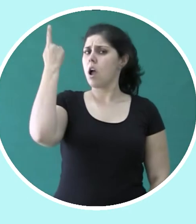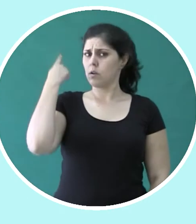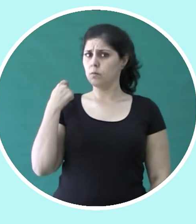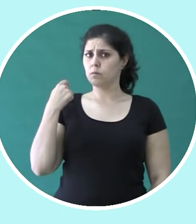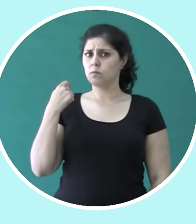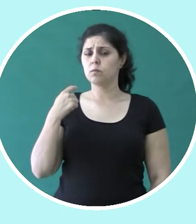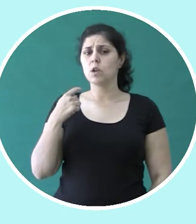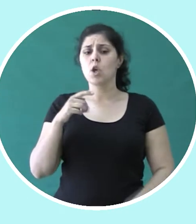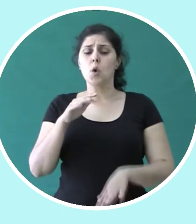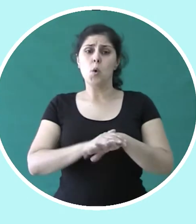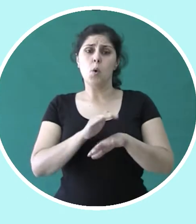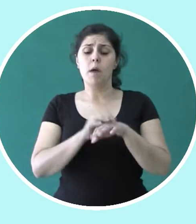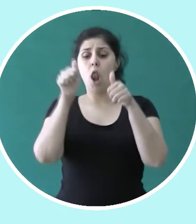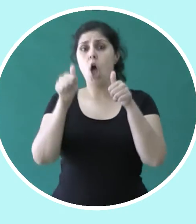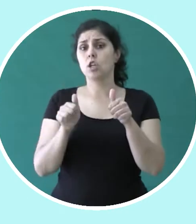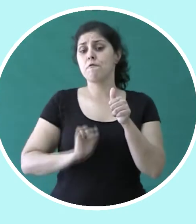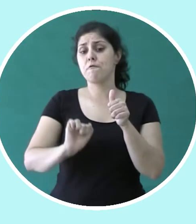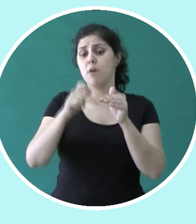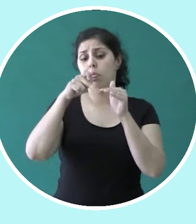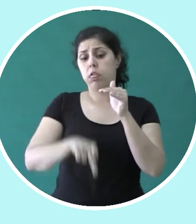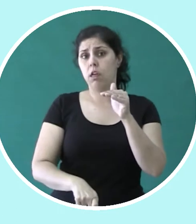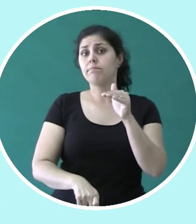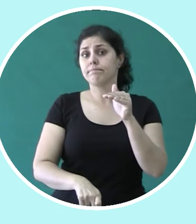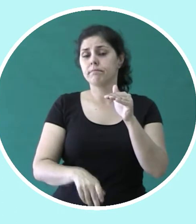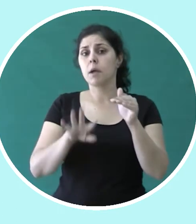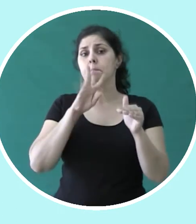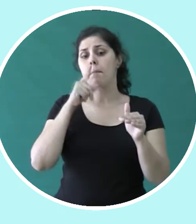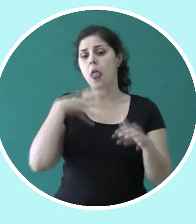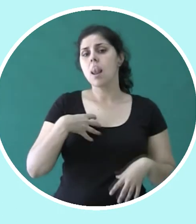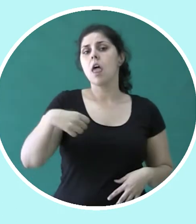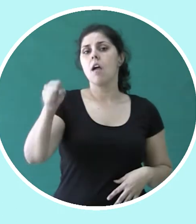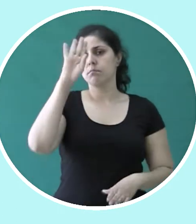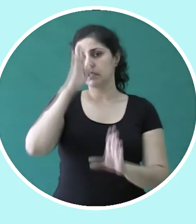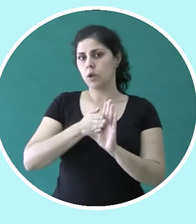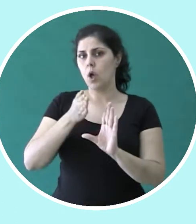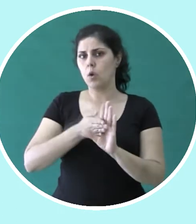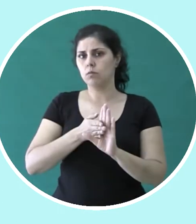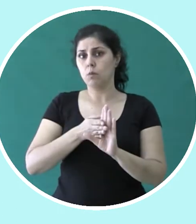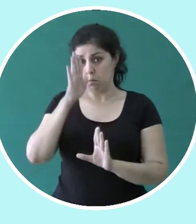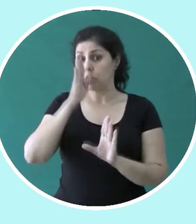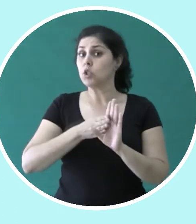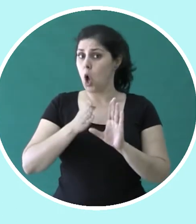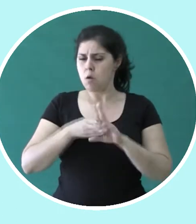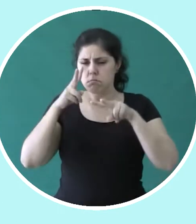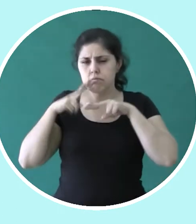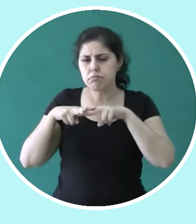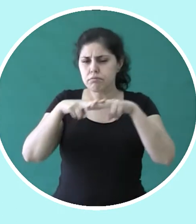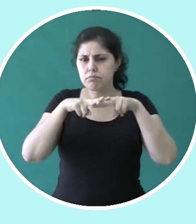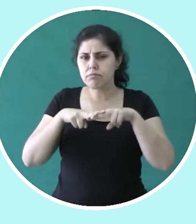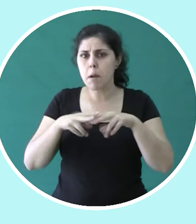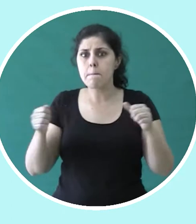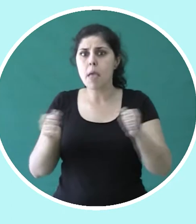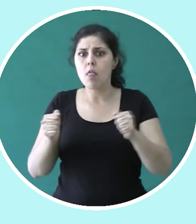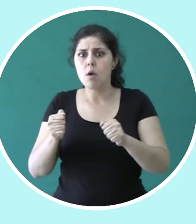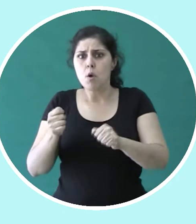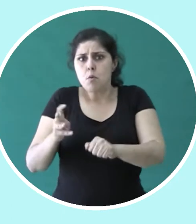No ano anterior, como as suas notas tinham descido, os pais levaram-no a um psicólogo, que lhe